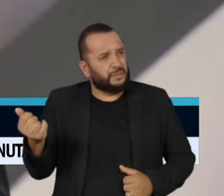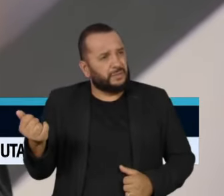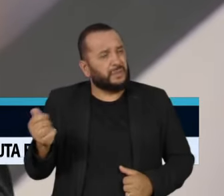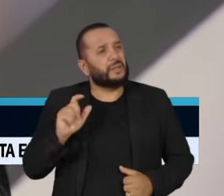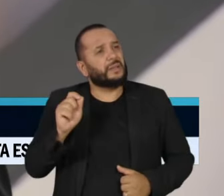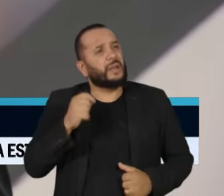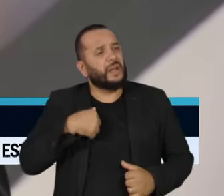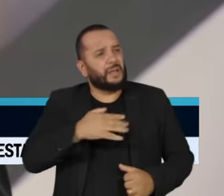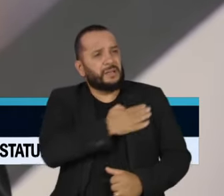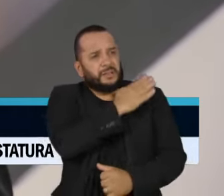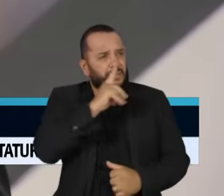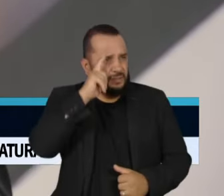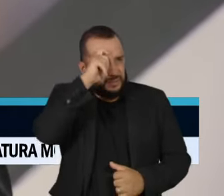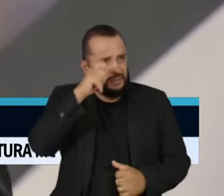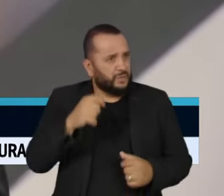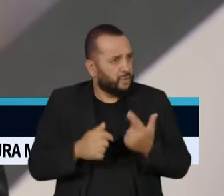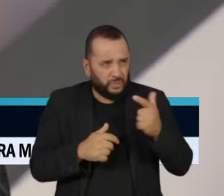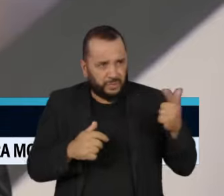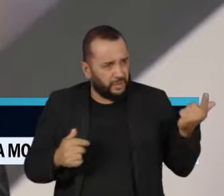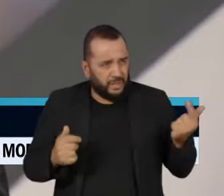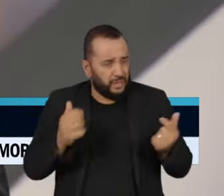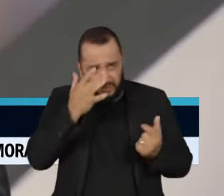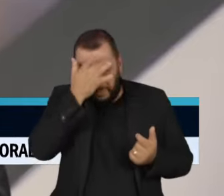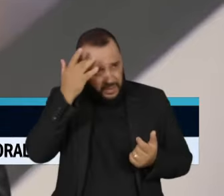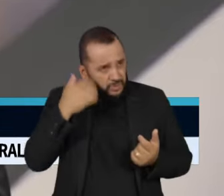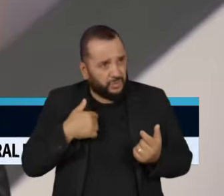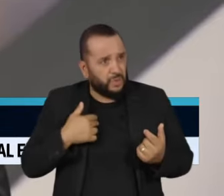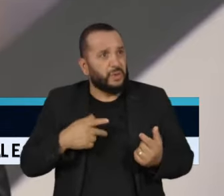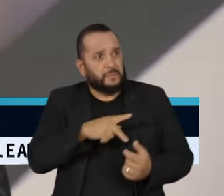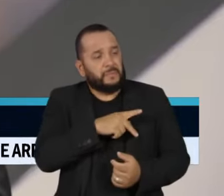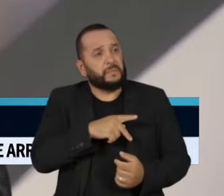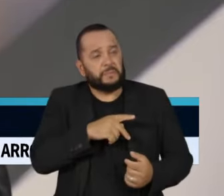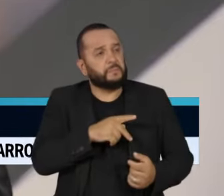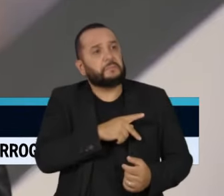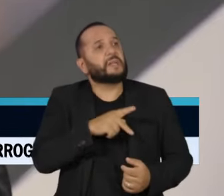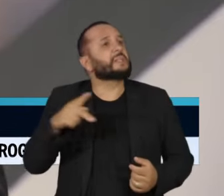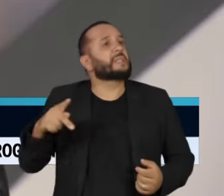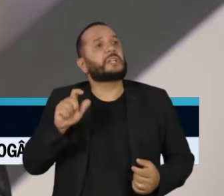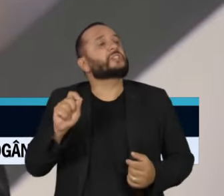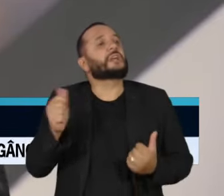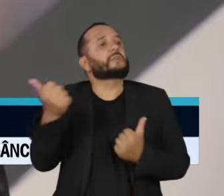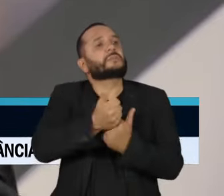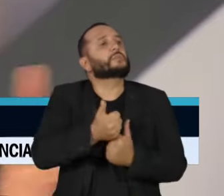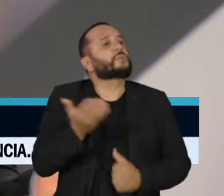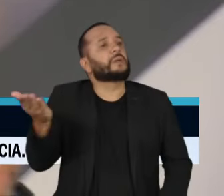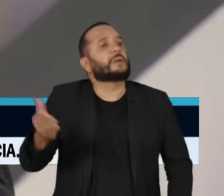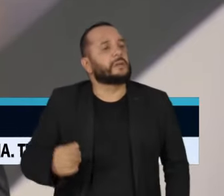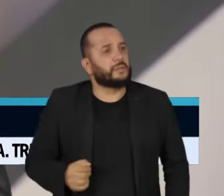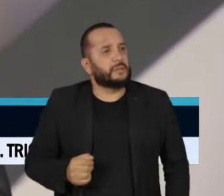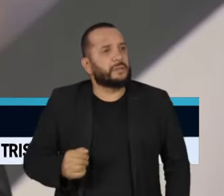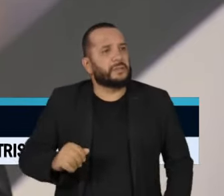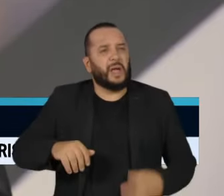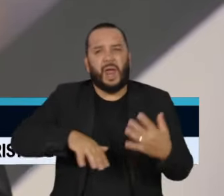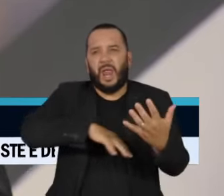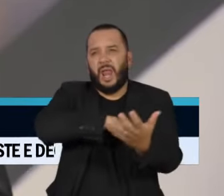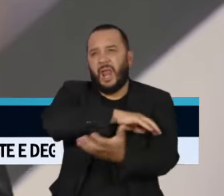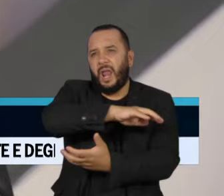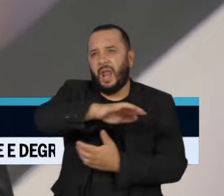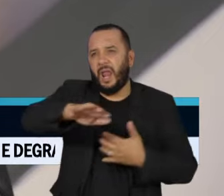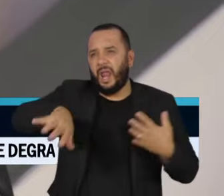Não vai ter uma autoridade real ali, de fato, na presidência da República. Isso possibilita o quê? Uma anarquia de